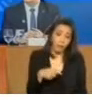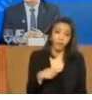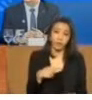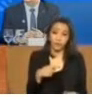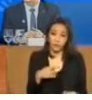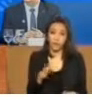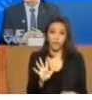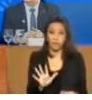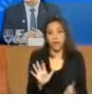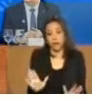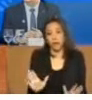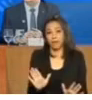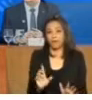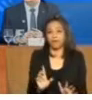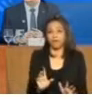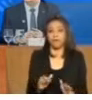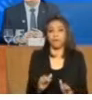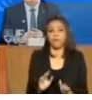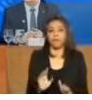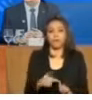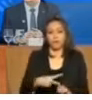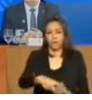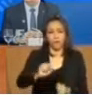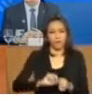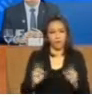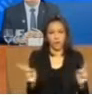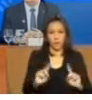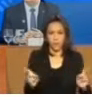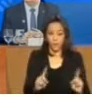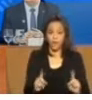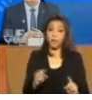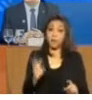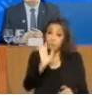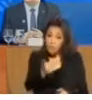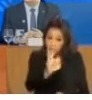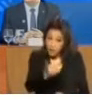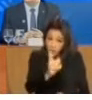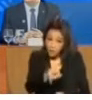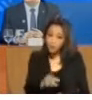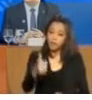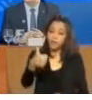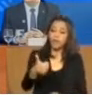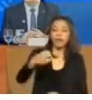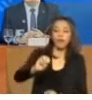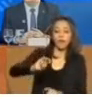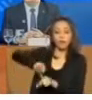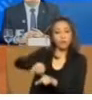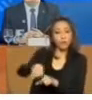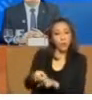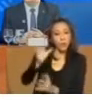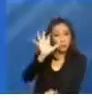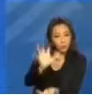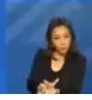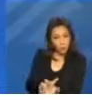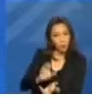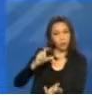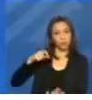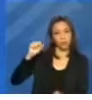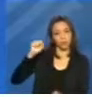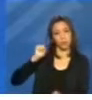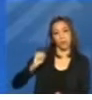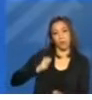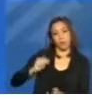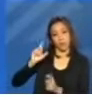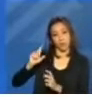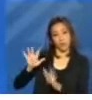faremos, mesmo incluindo 10 milhões de beneficiários do Bolsa Família, que pela primeira